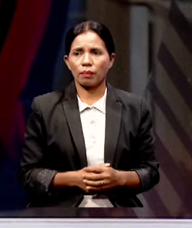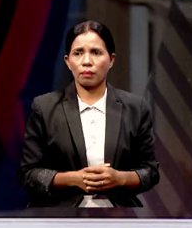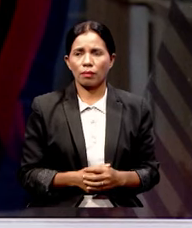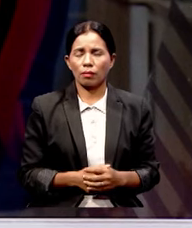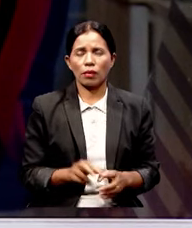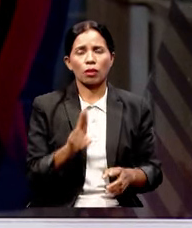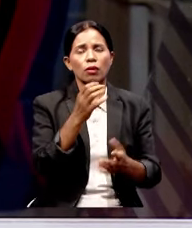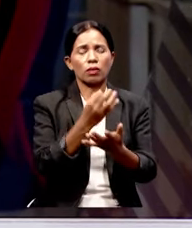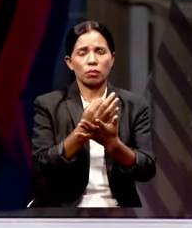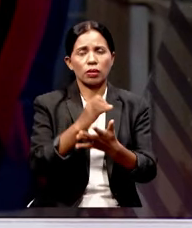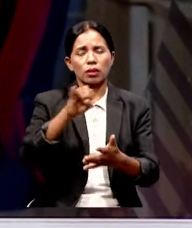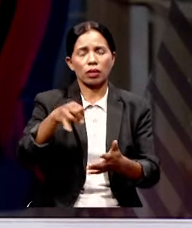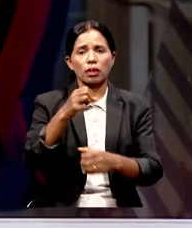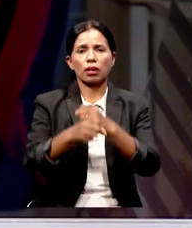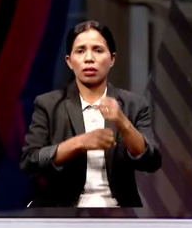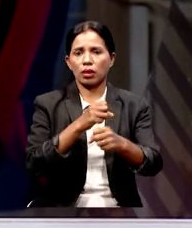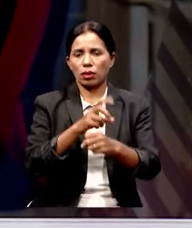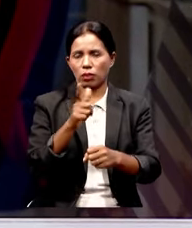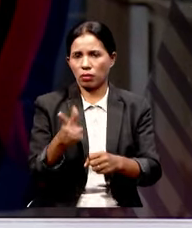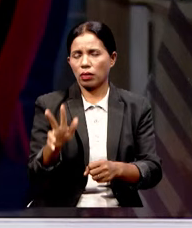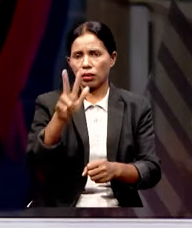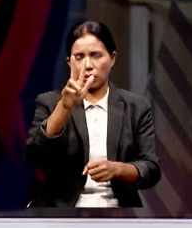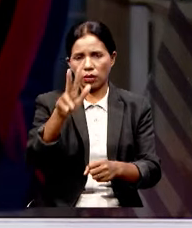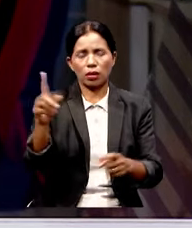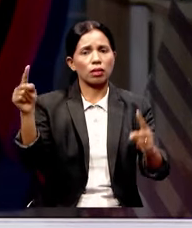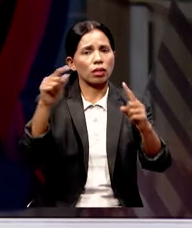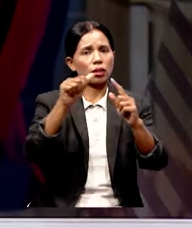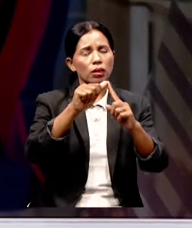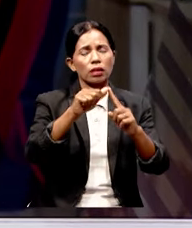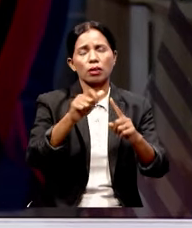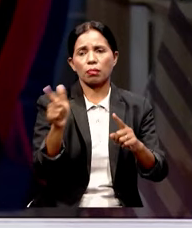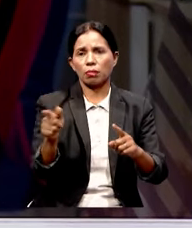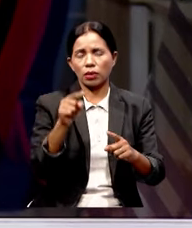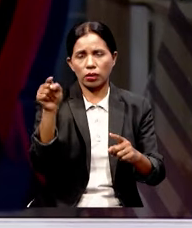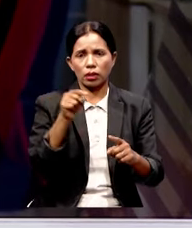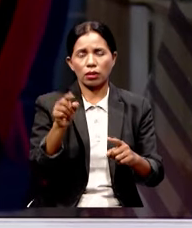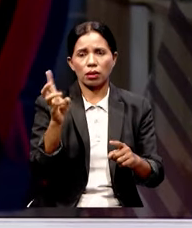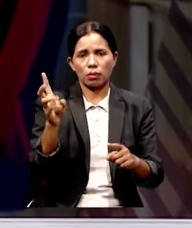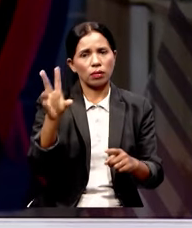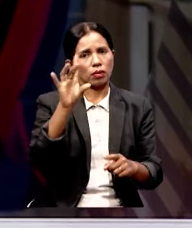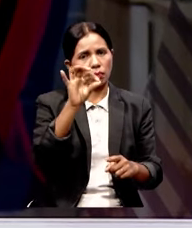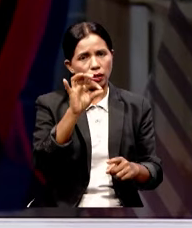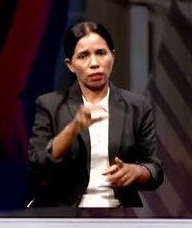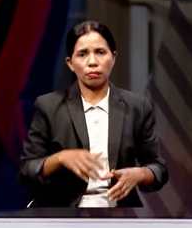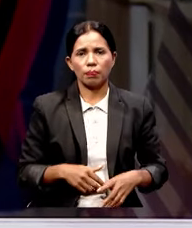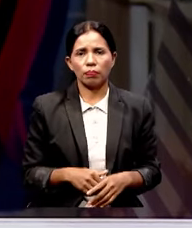Execução orçamento geral estado tem na região rural no recintolo foi a 13% no recensia.